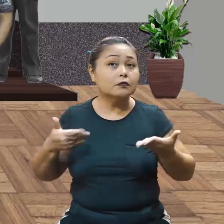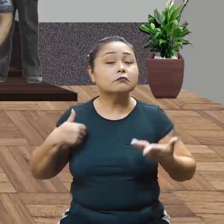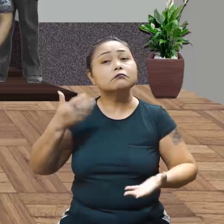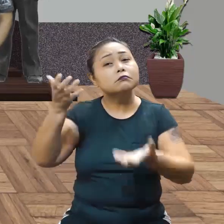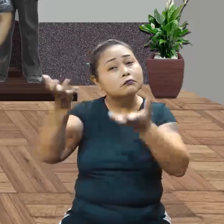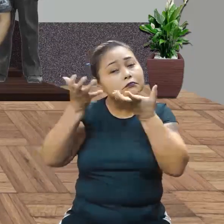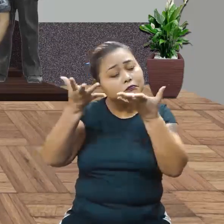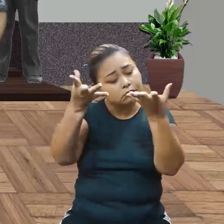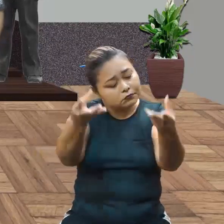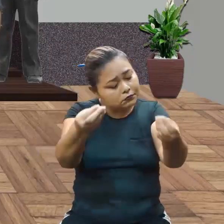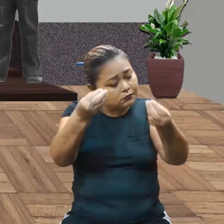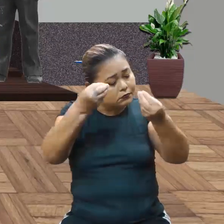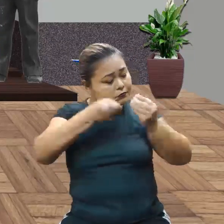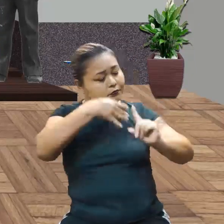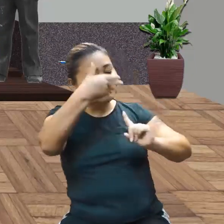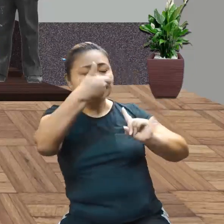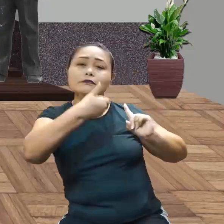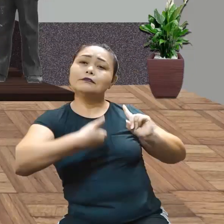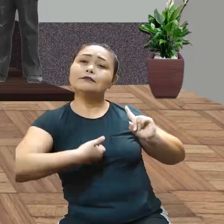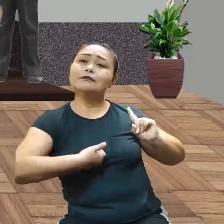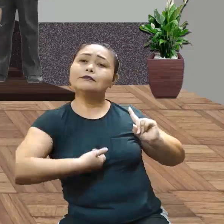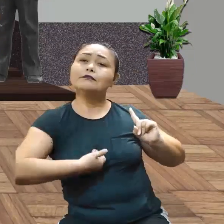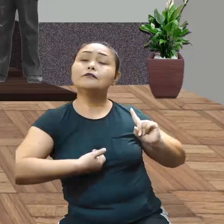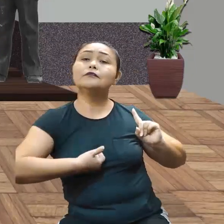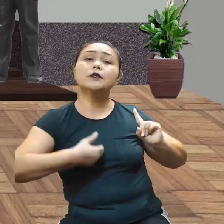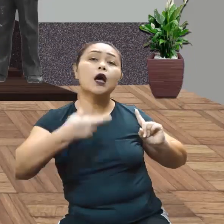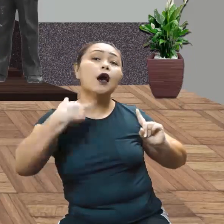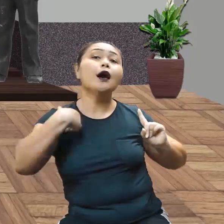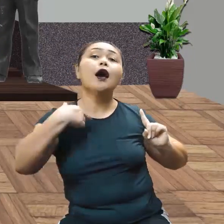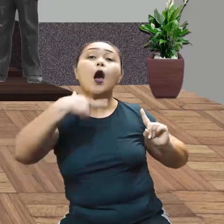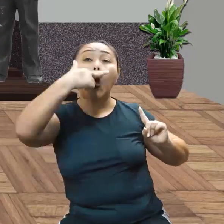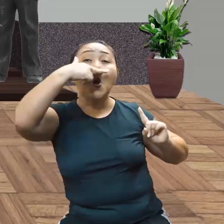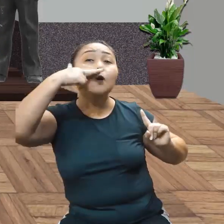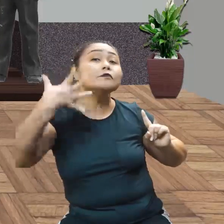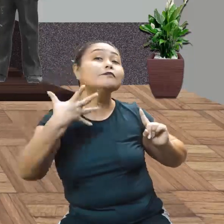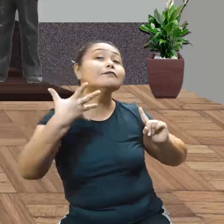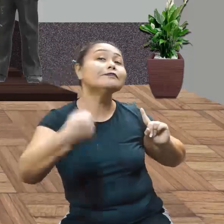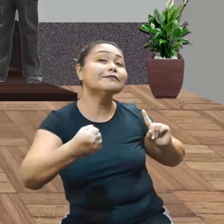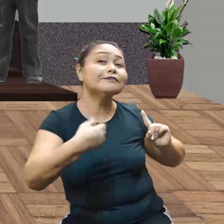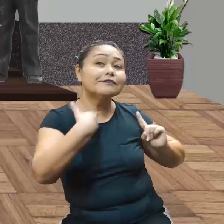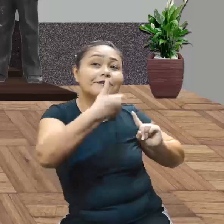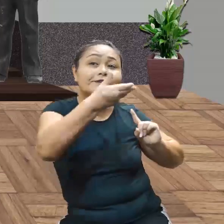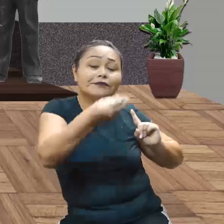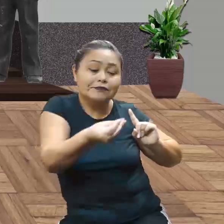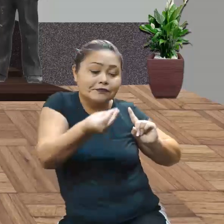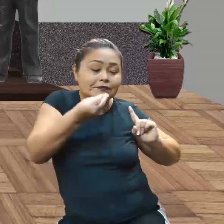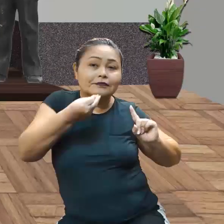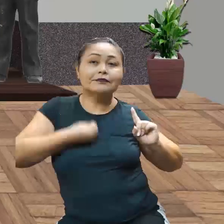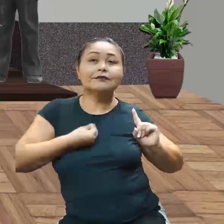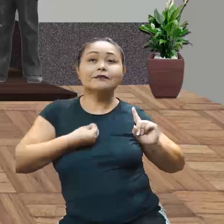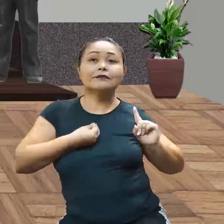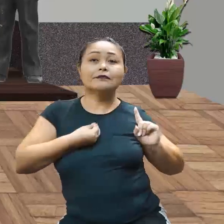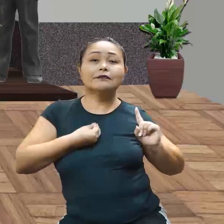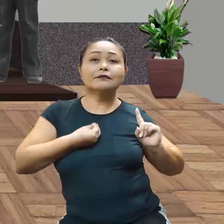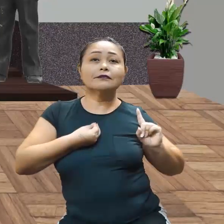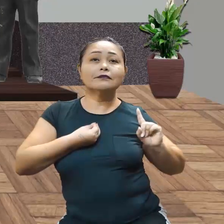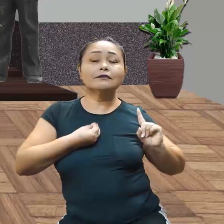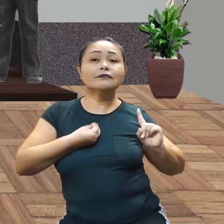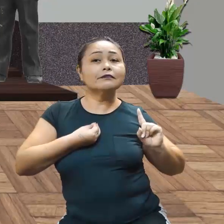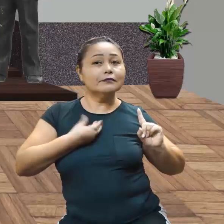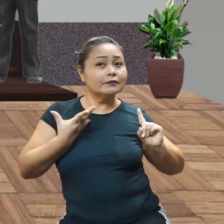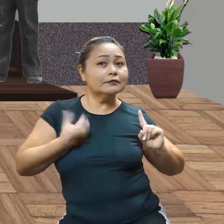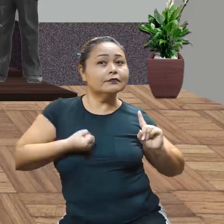eu quero que você aceite essa homenagem. E Rondon vai aceitar essa homenagem. Rondon